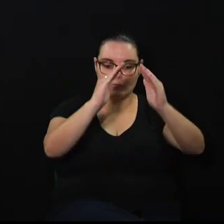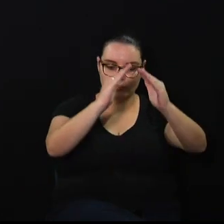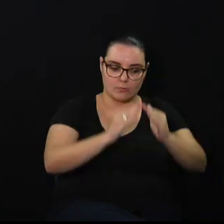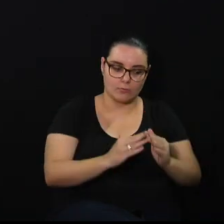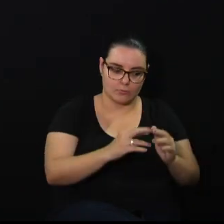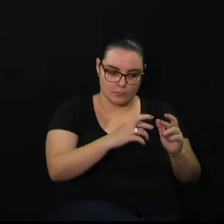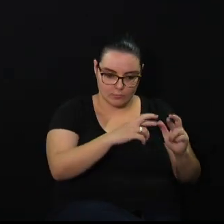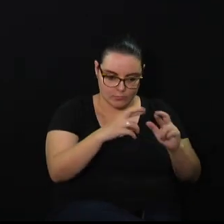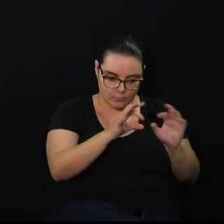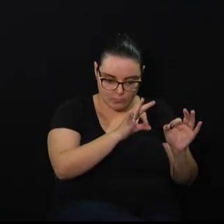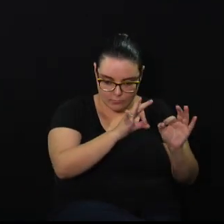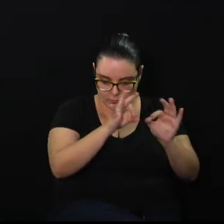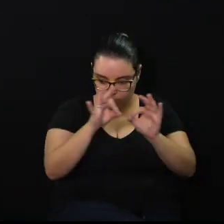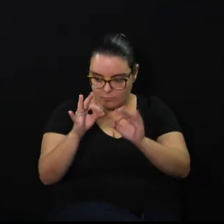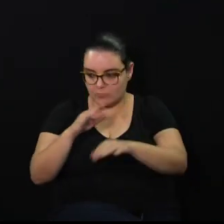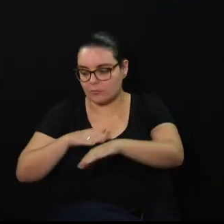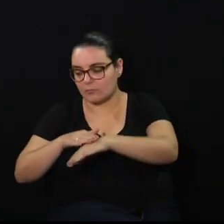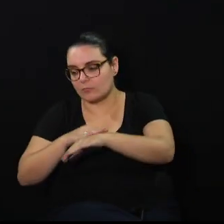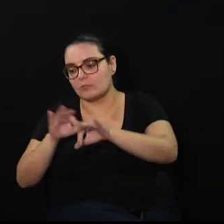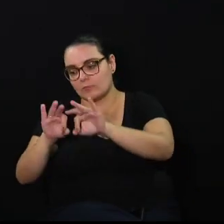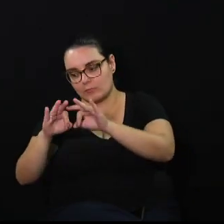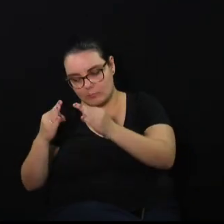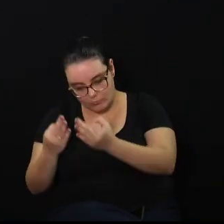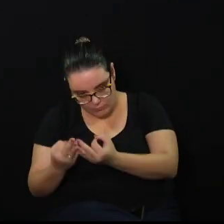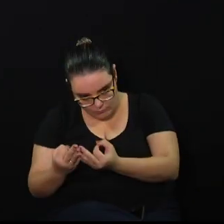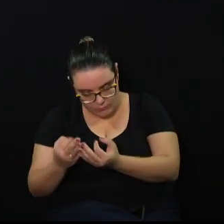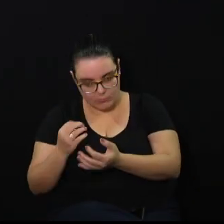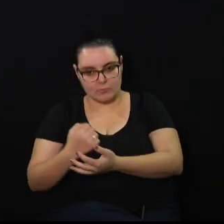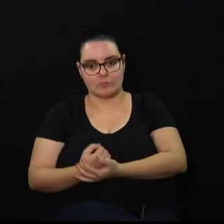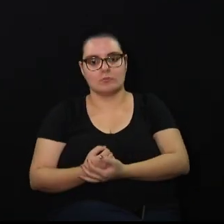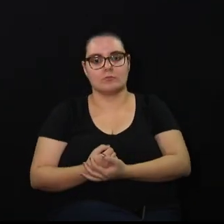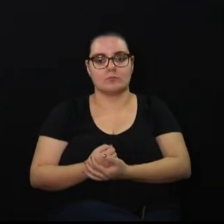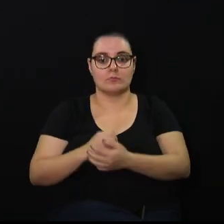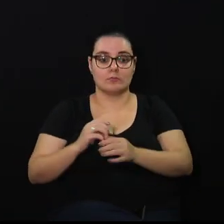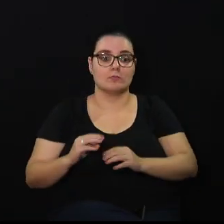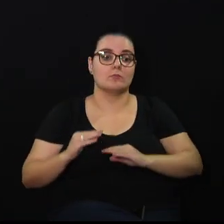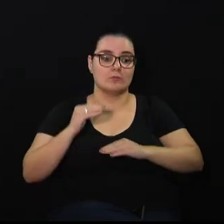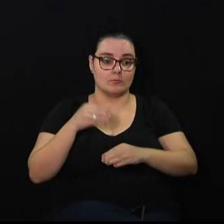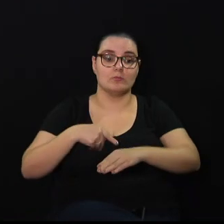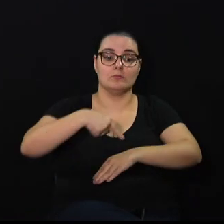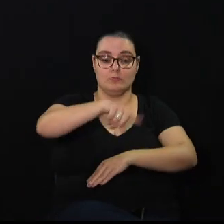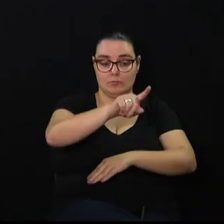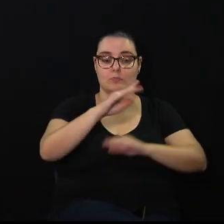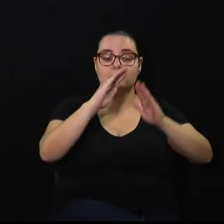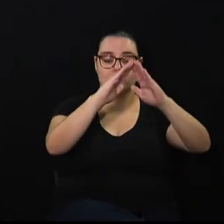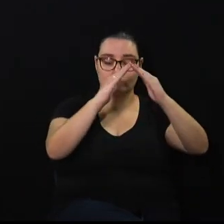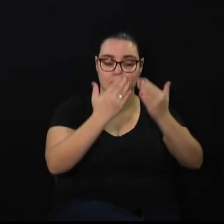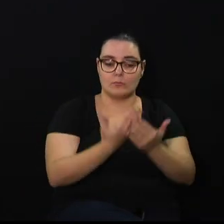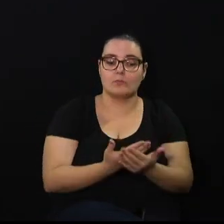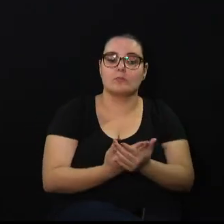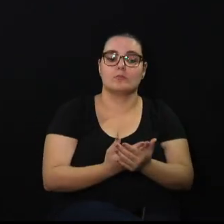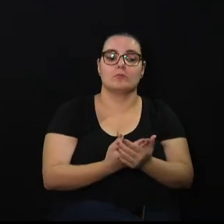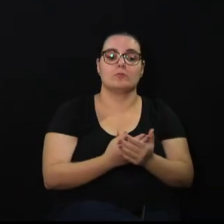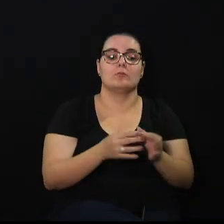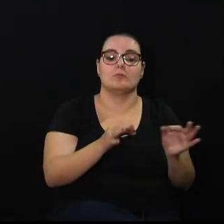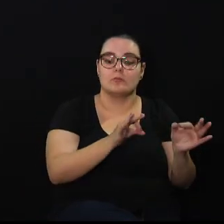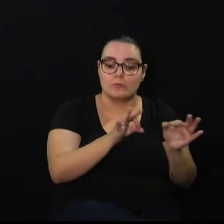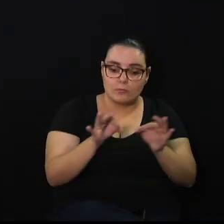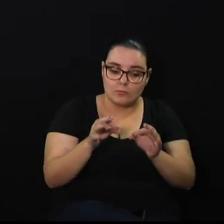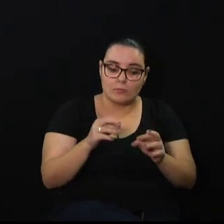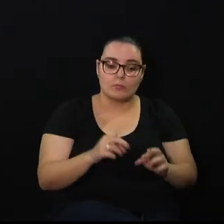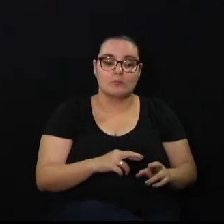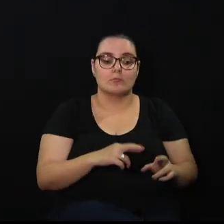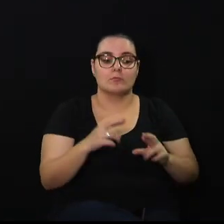criança conversa com os responsáveis a gente vai até a escola da criança também para observar e conversar com a equipe pedagógica